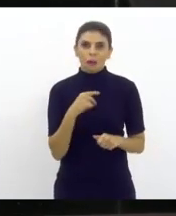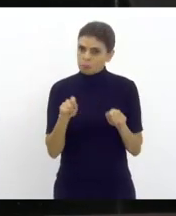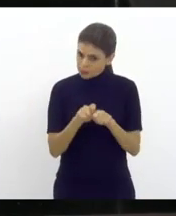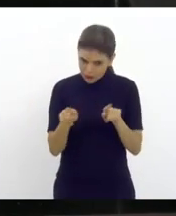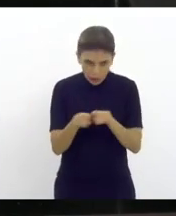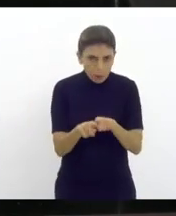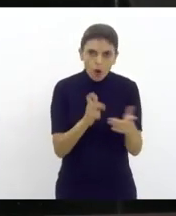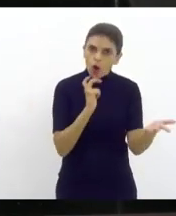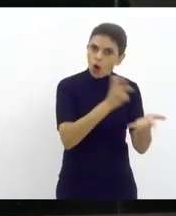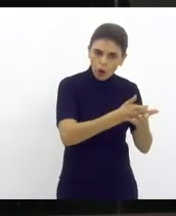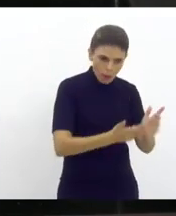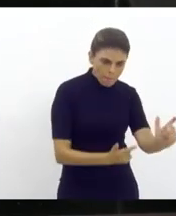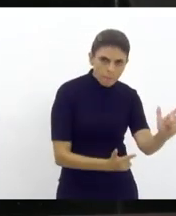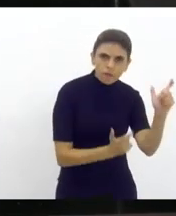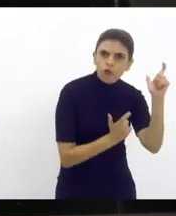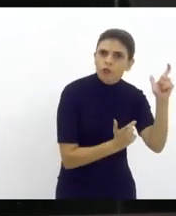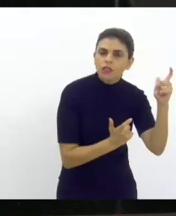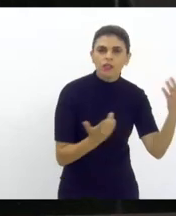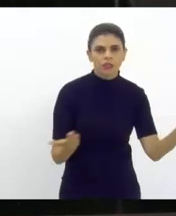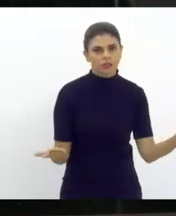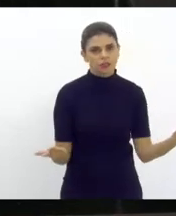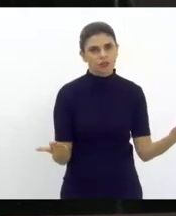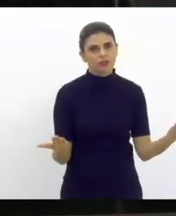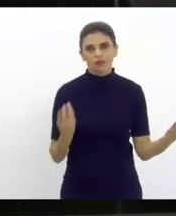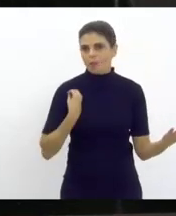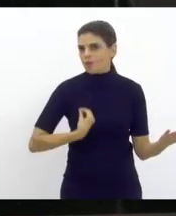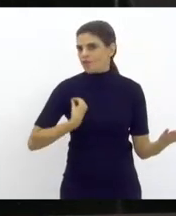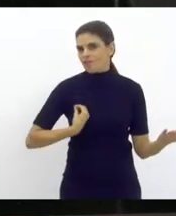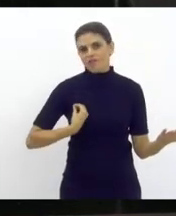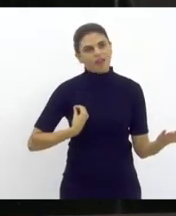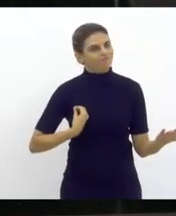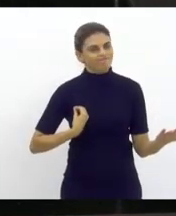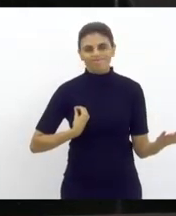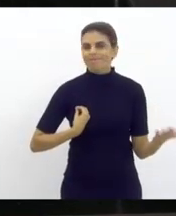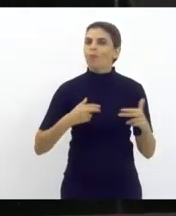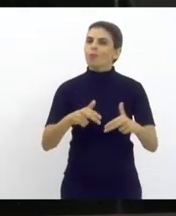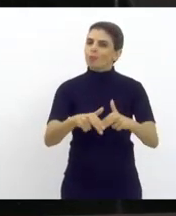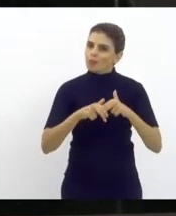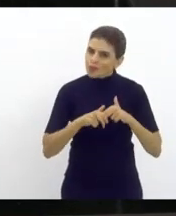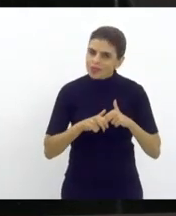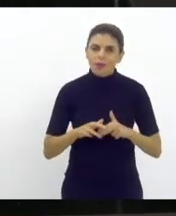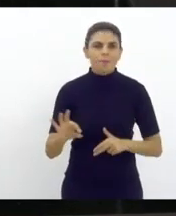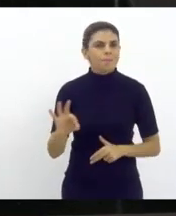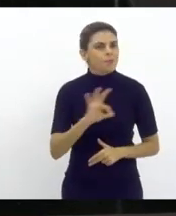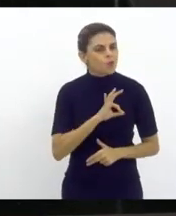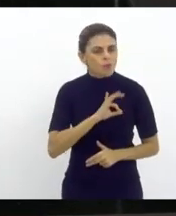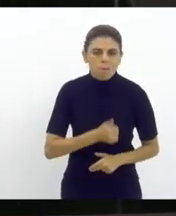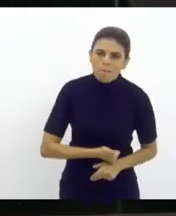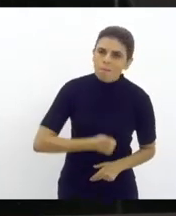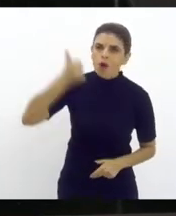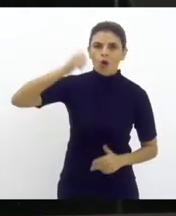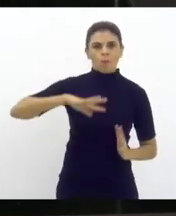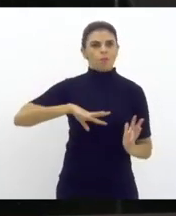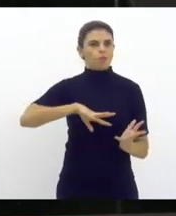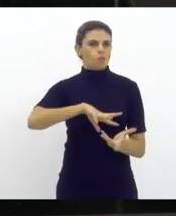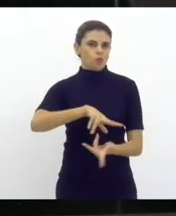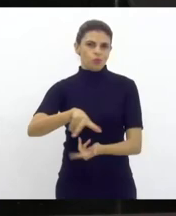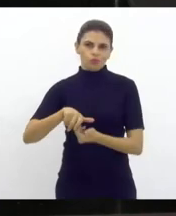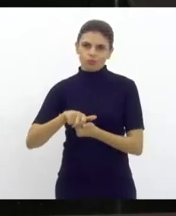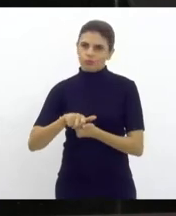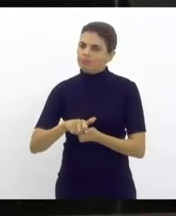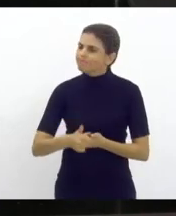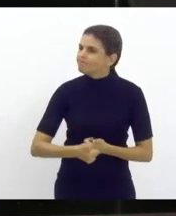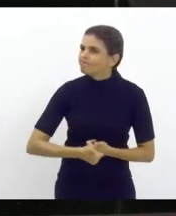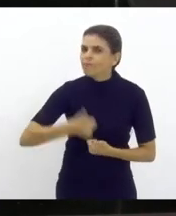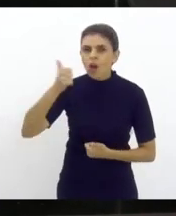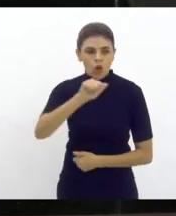forma no mínimo e o que nós estamos vendo não tá sendo o mínimo e por isso é melhor polícia do mundo é melhor polícia